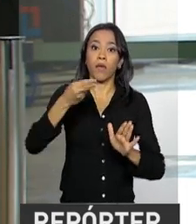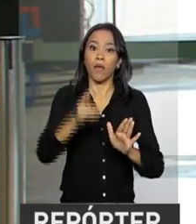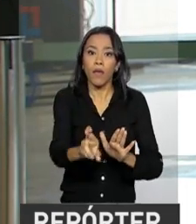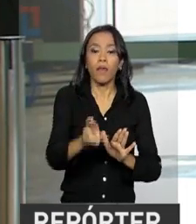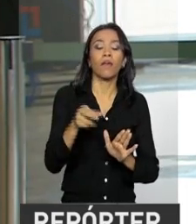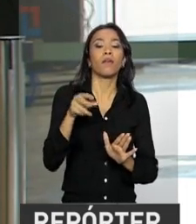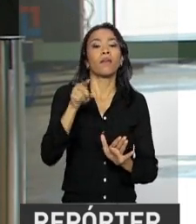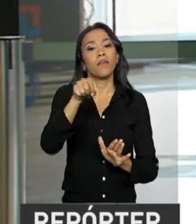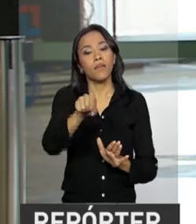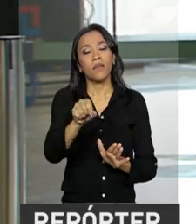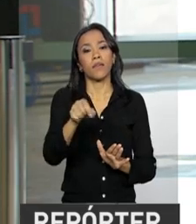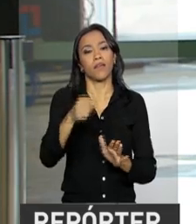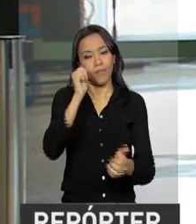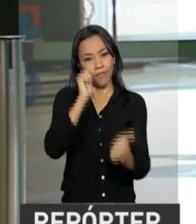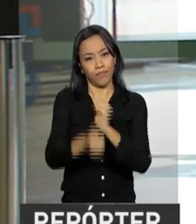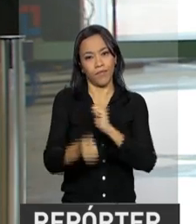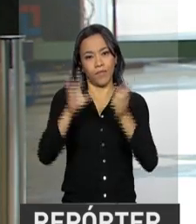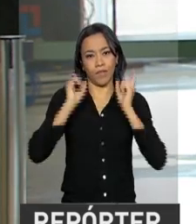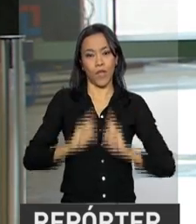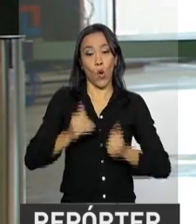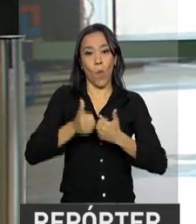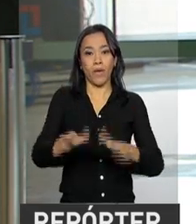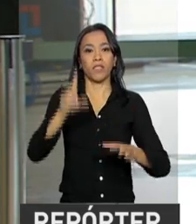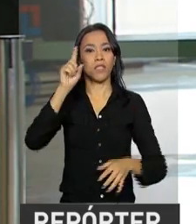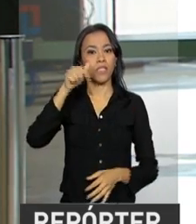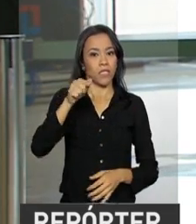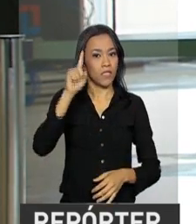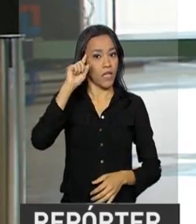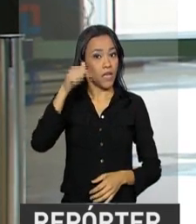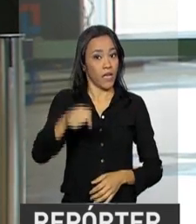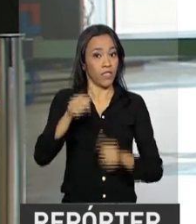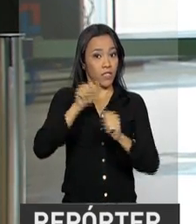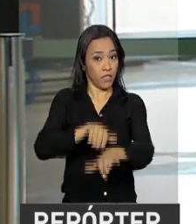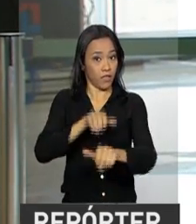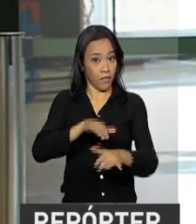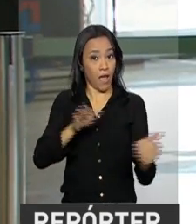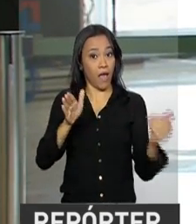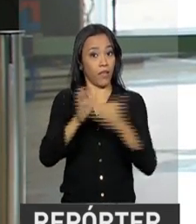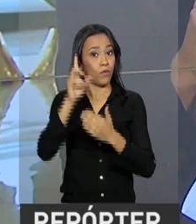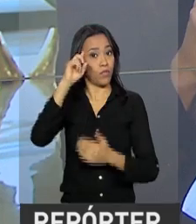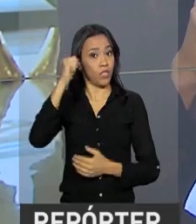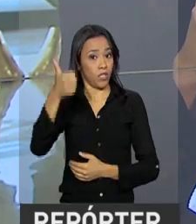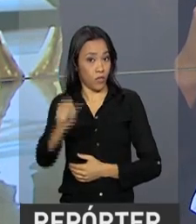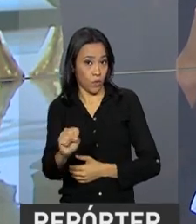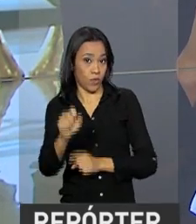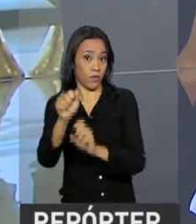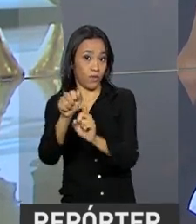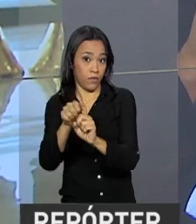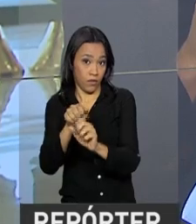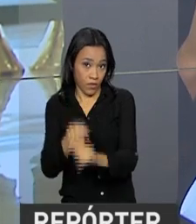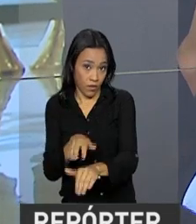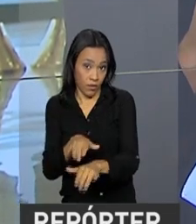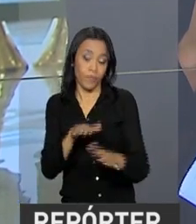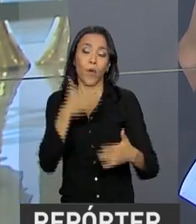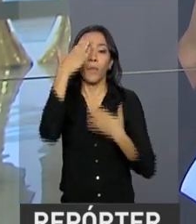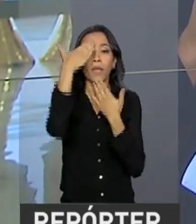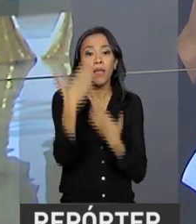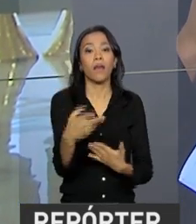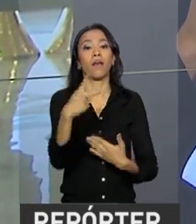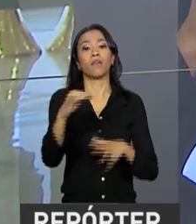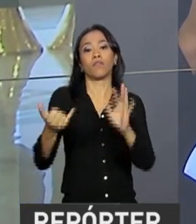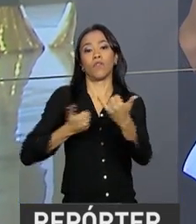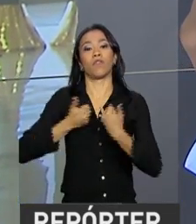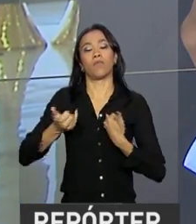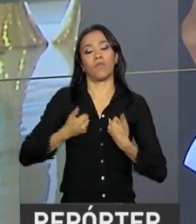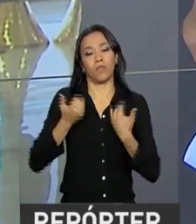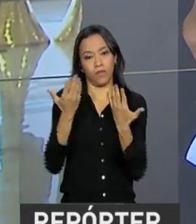e que os jogos paralímpicos começam no dia 7 de Setembro e vão até o dia 18 Renata Obrigada Paola pelas suas informações ao vivo aí